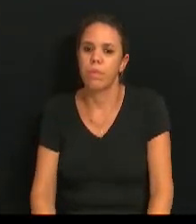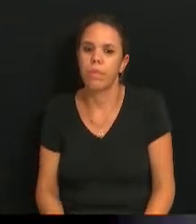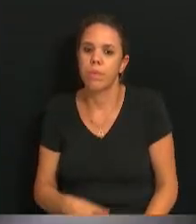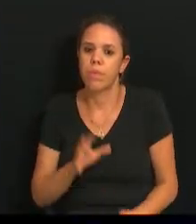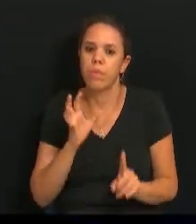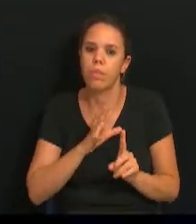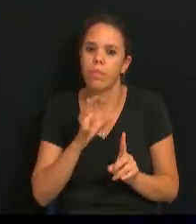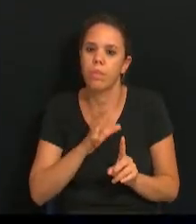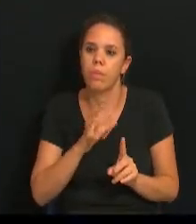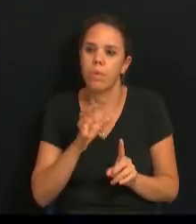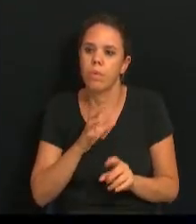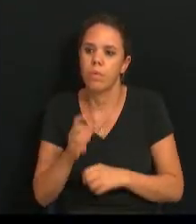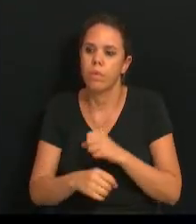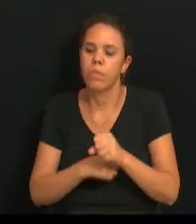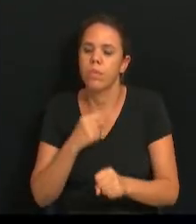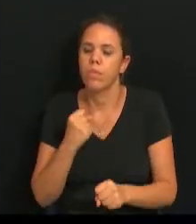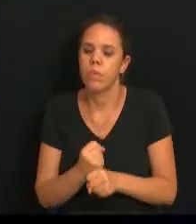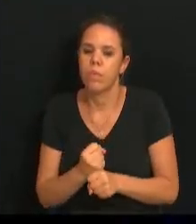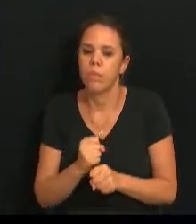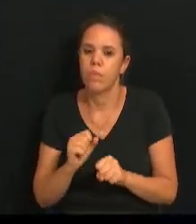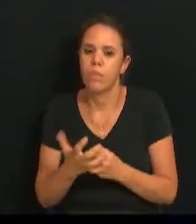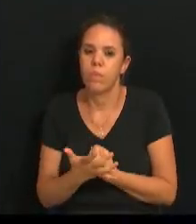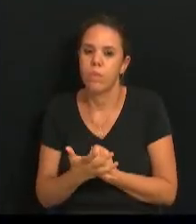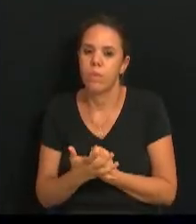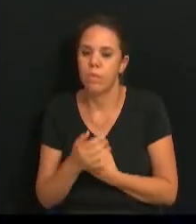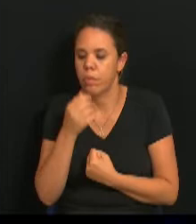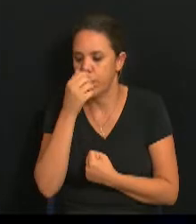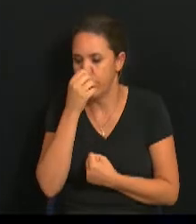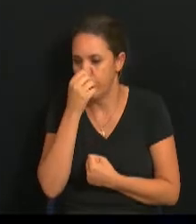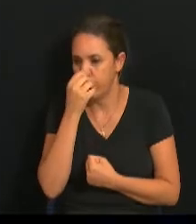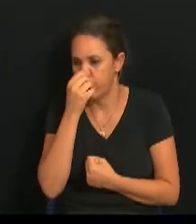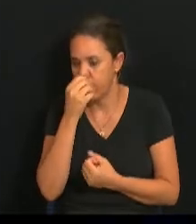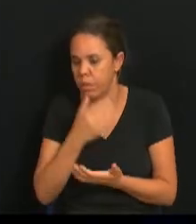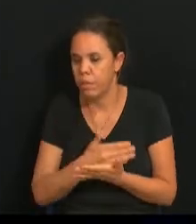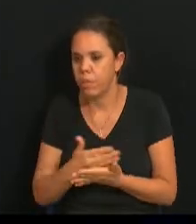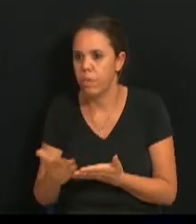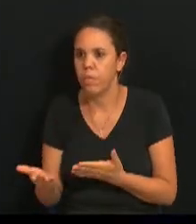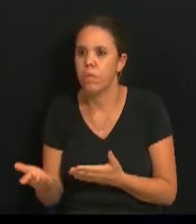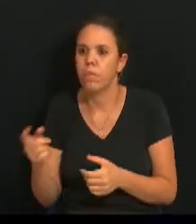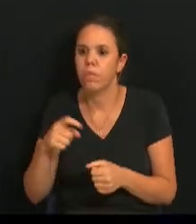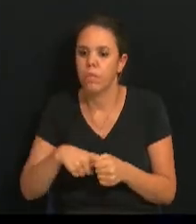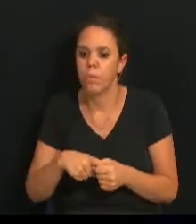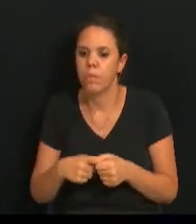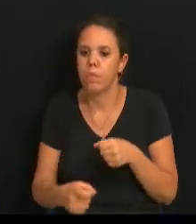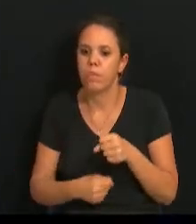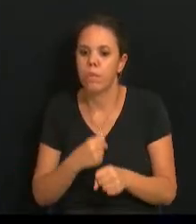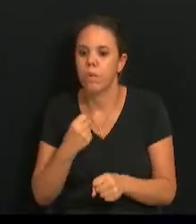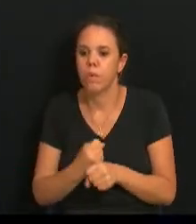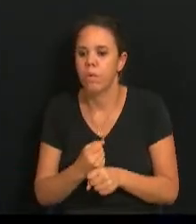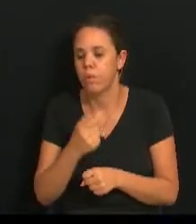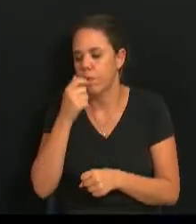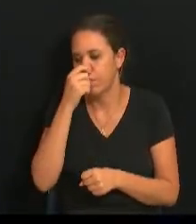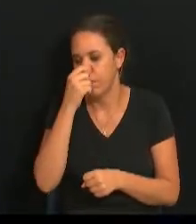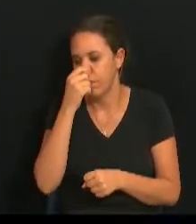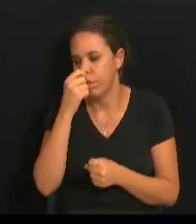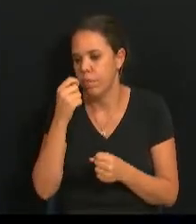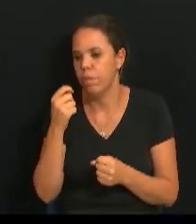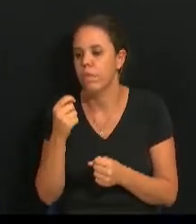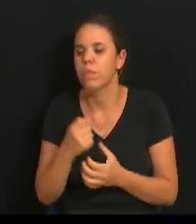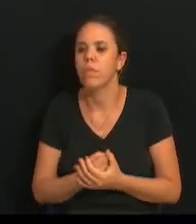porque foi um ano também, a pandemia, e agora esse início da volta, foi um ano de muito